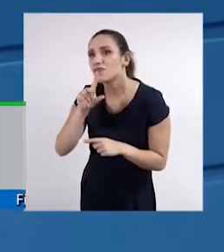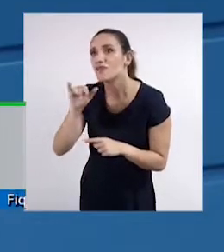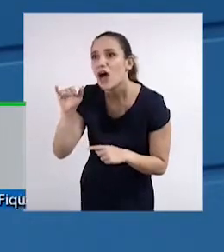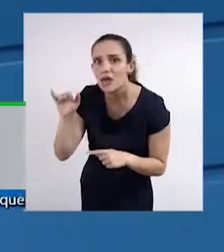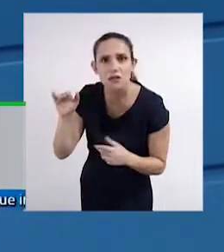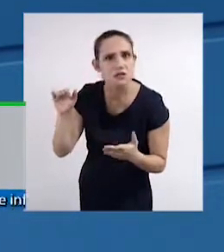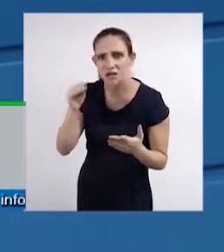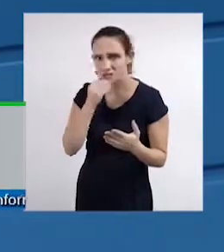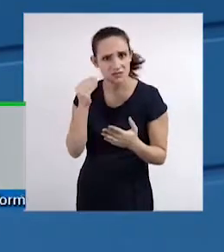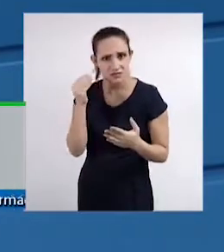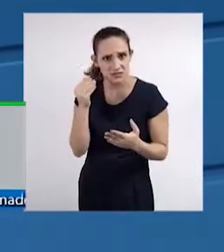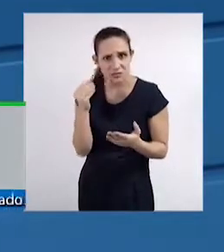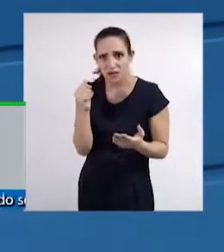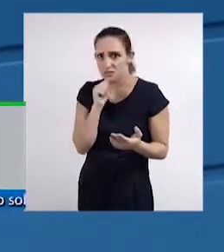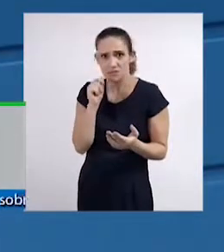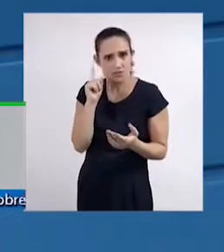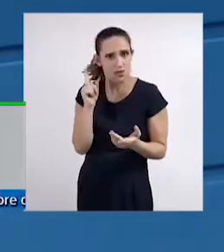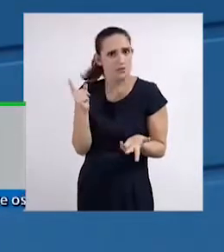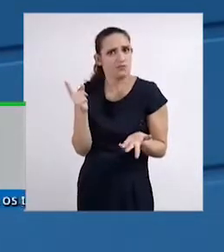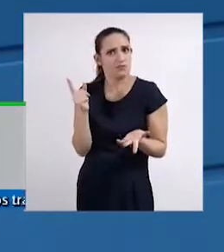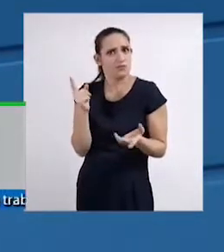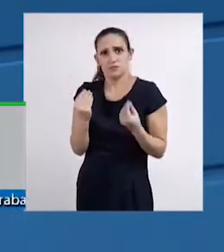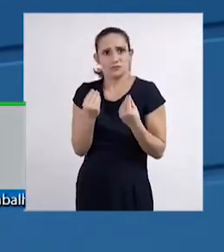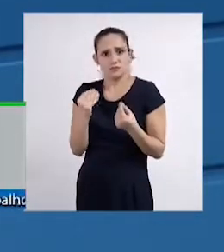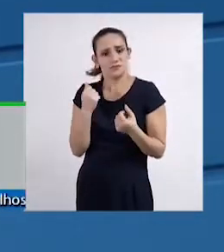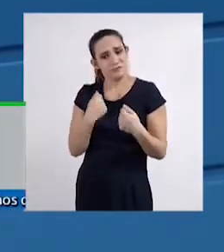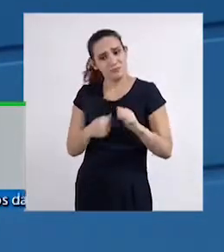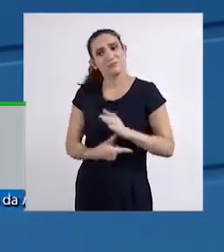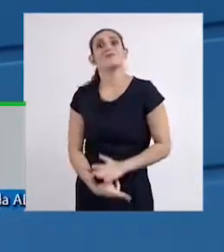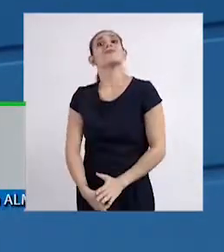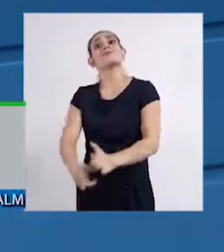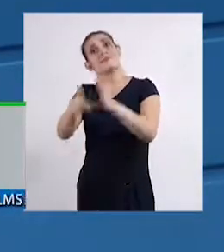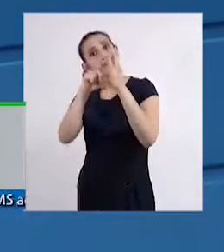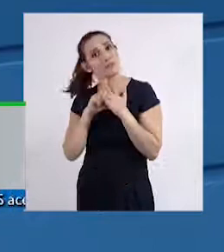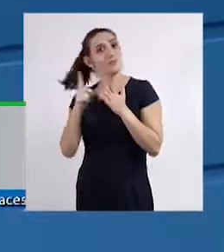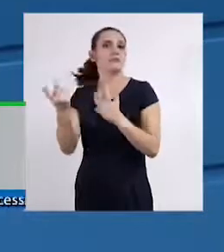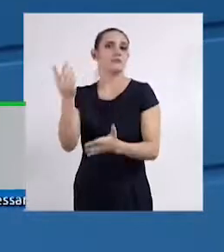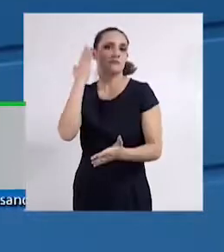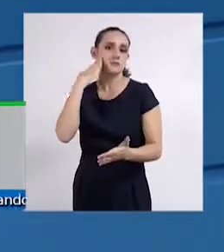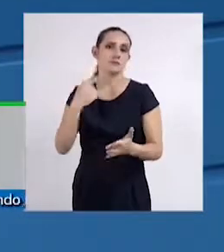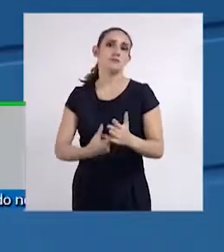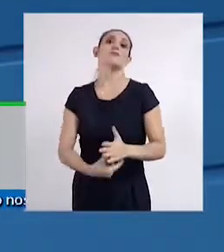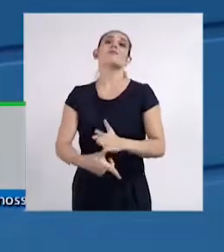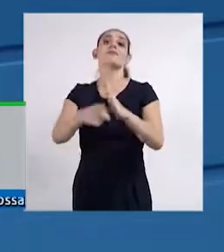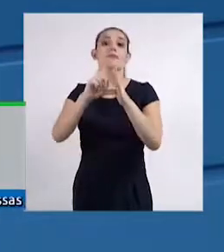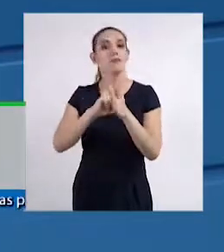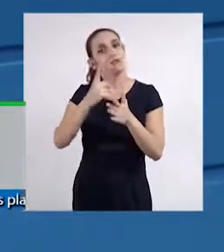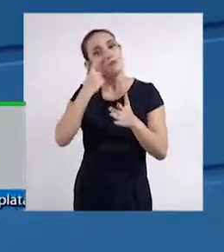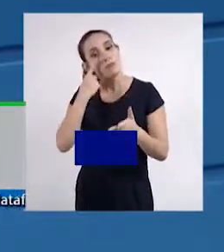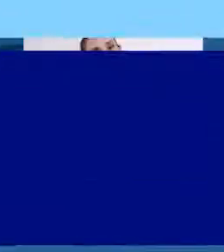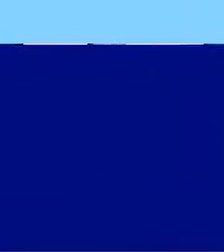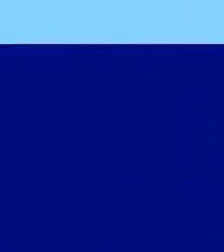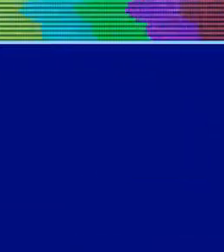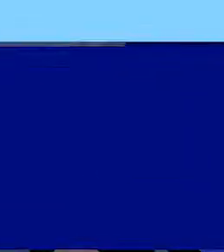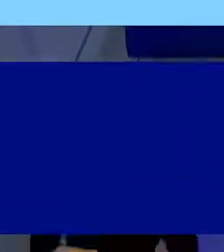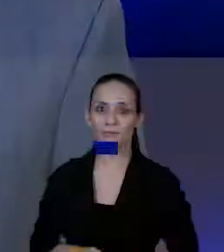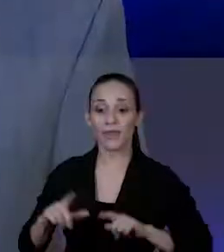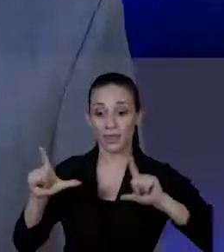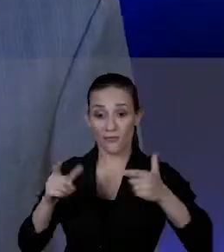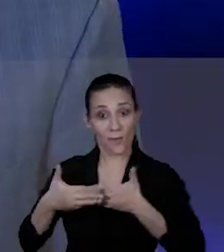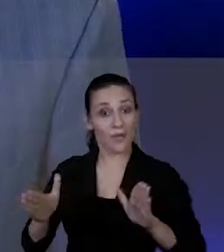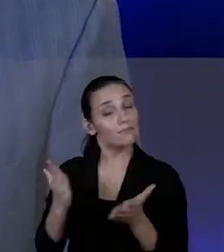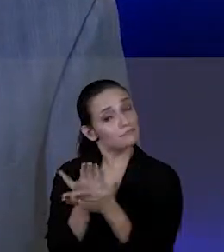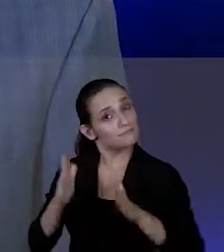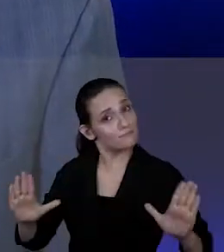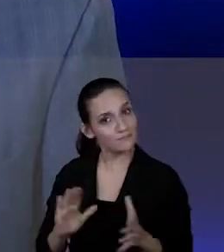Então, essas coisas que precisam ser verificadas antes que aconteçam as fatalidades, e infelizmente a gente passe por isso.